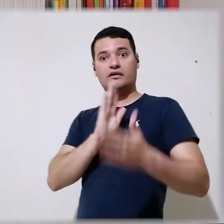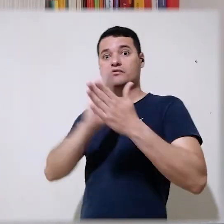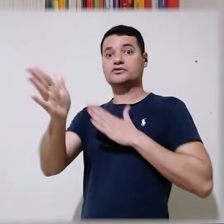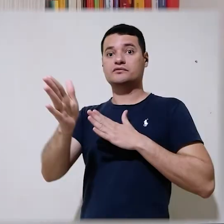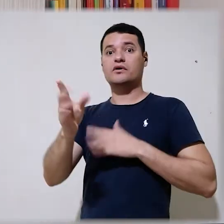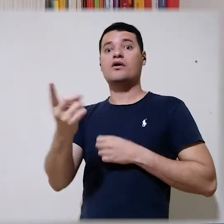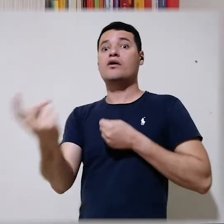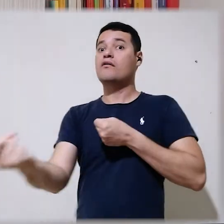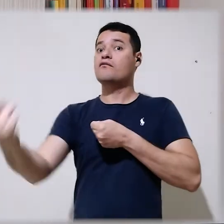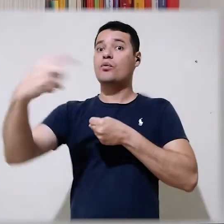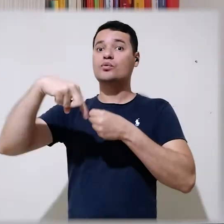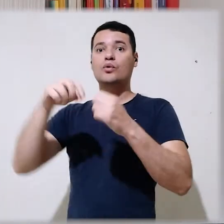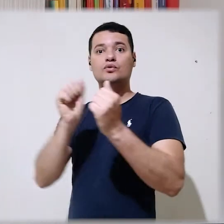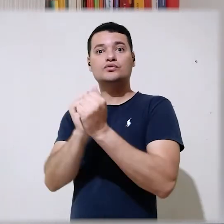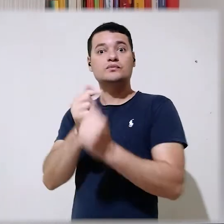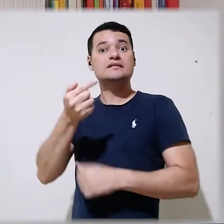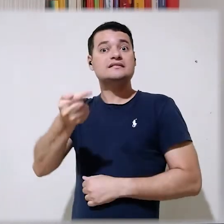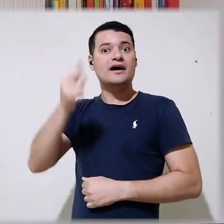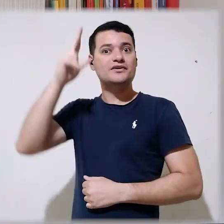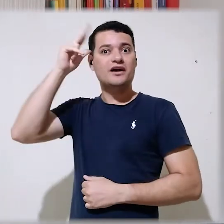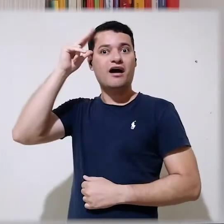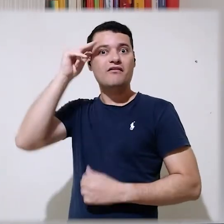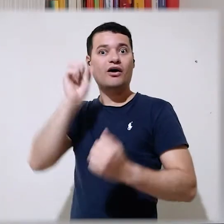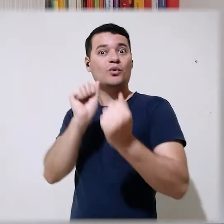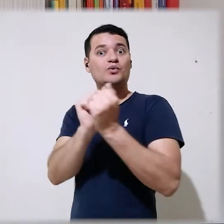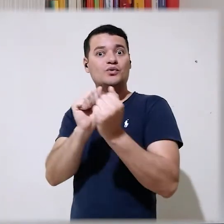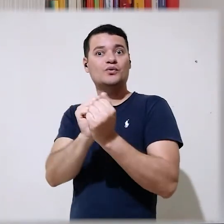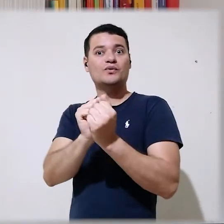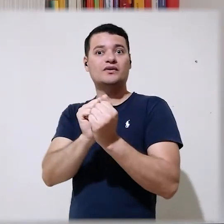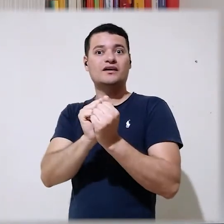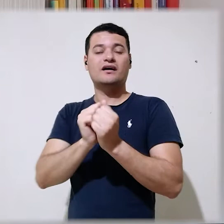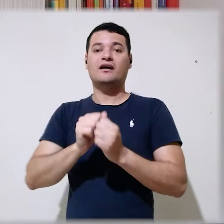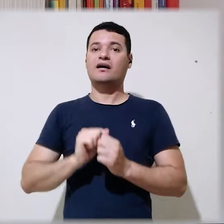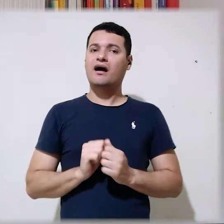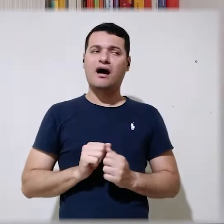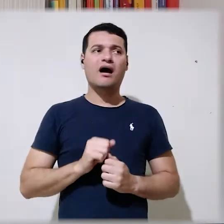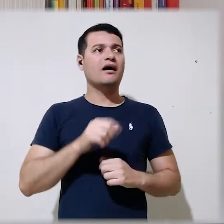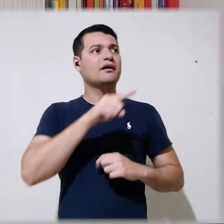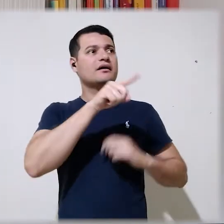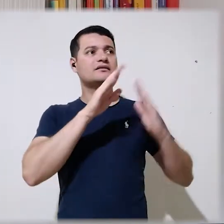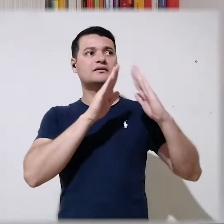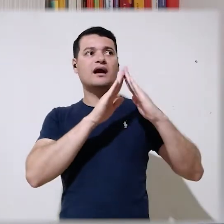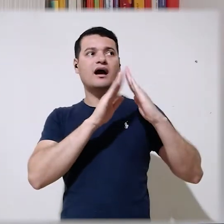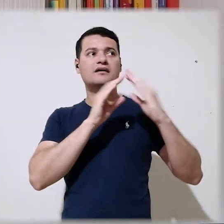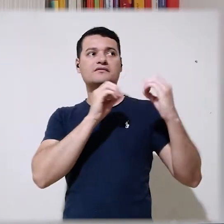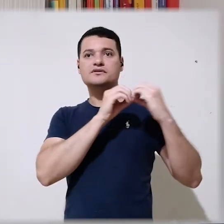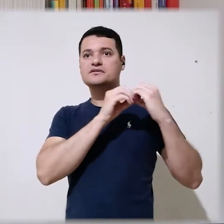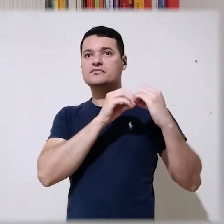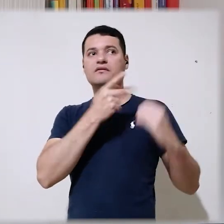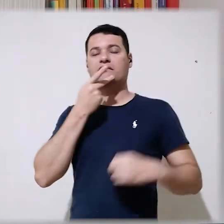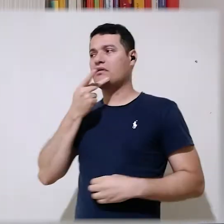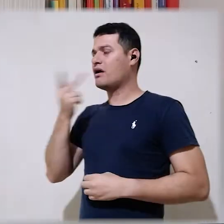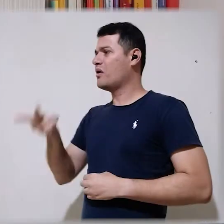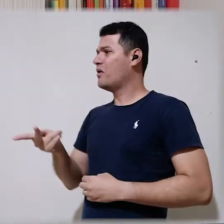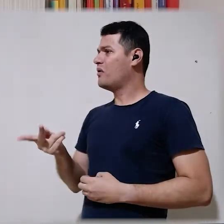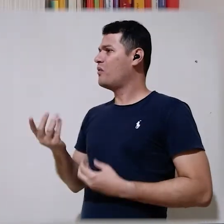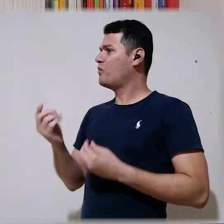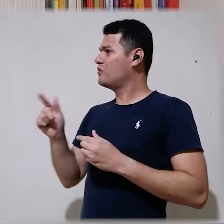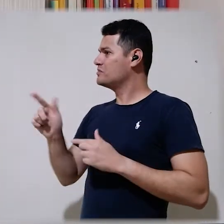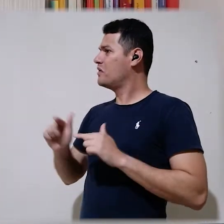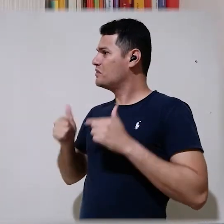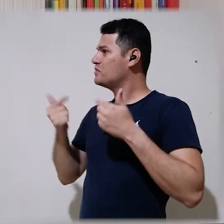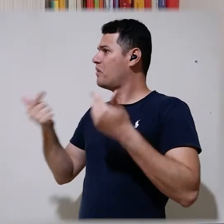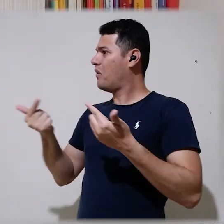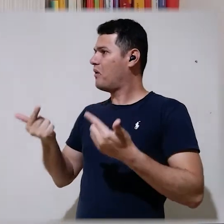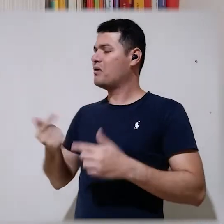o cavalo que fugiu voltou trazendo com ele 7 cavalos selvagens. E os vizinhos apareceram novamente dizendo que isso era